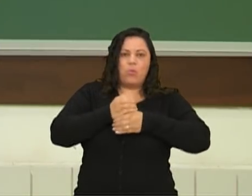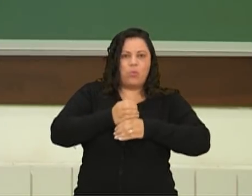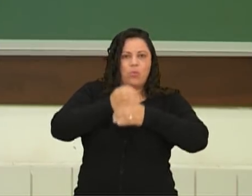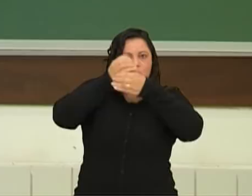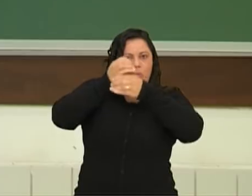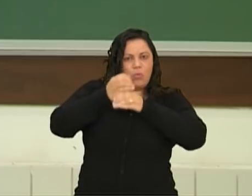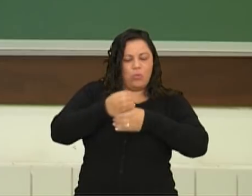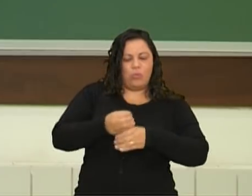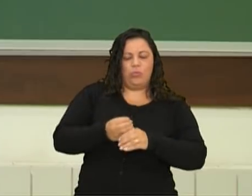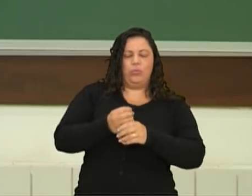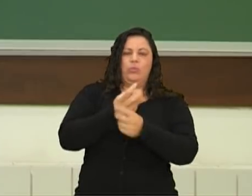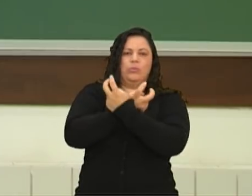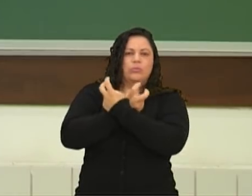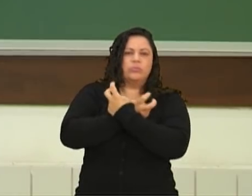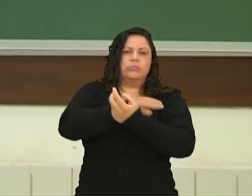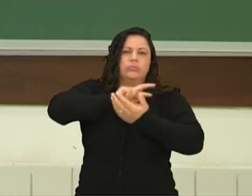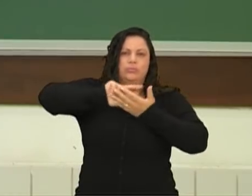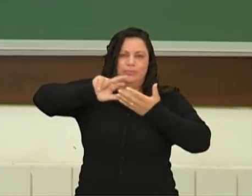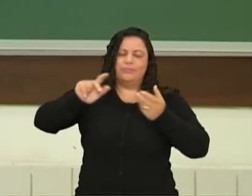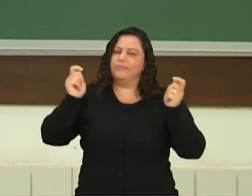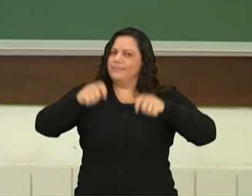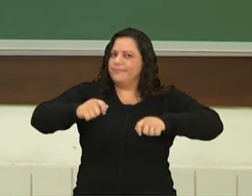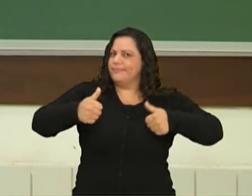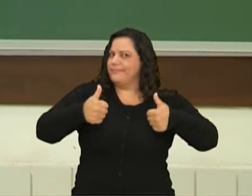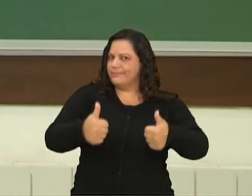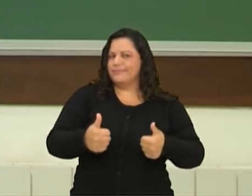temos a produção de medula, certo?